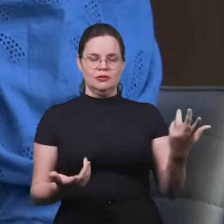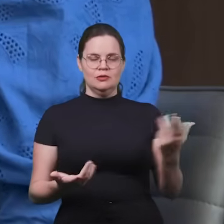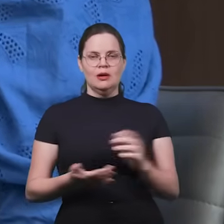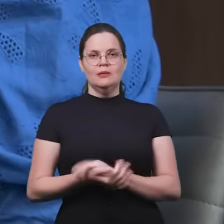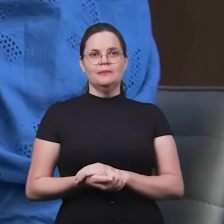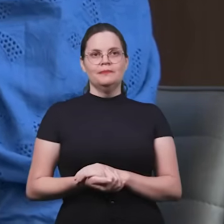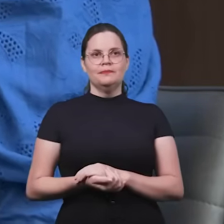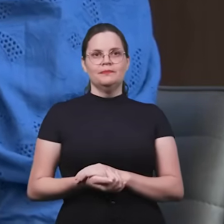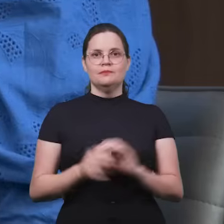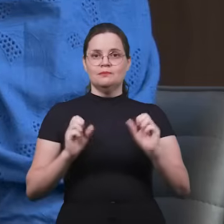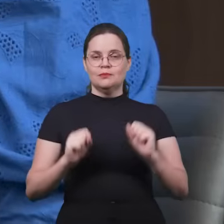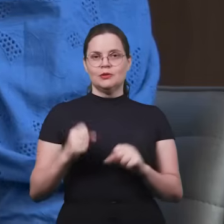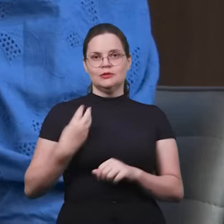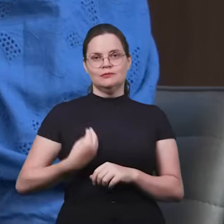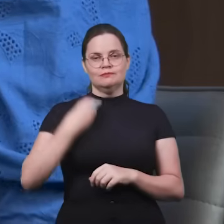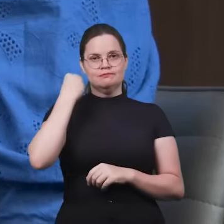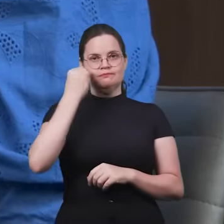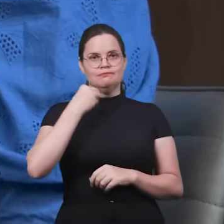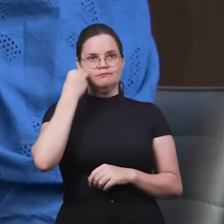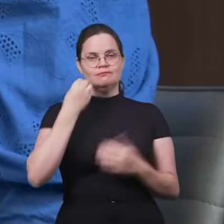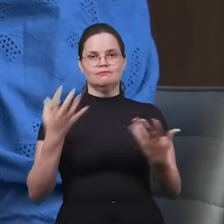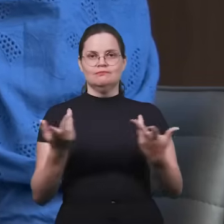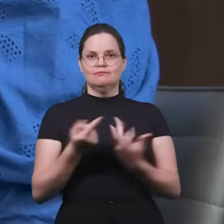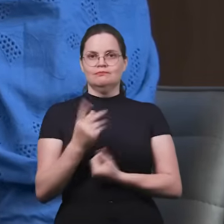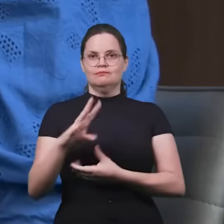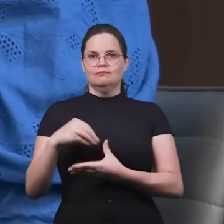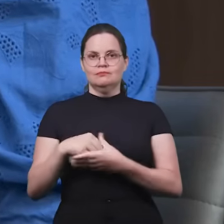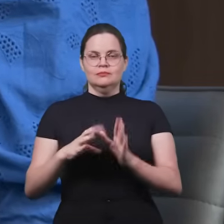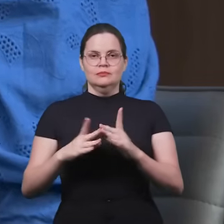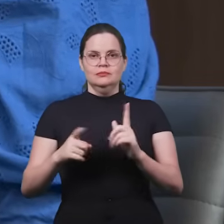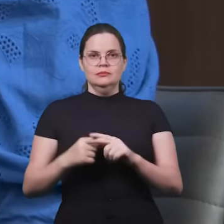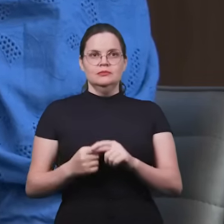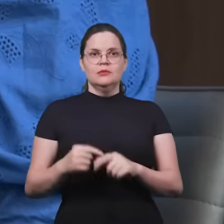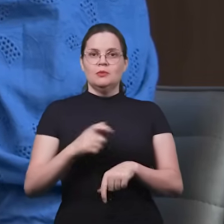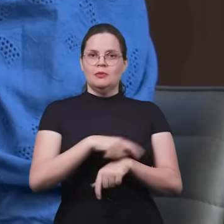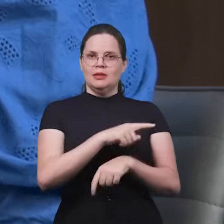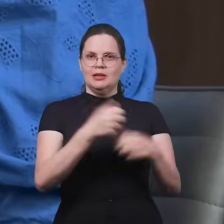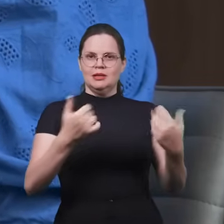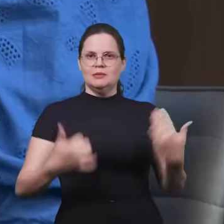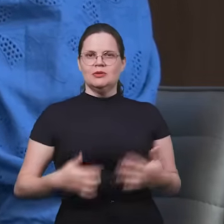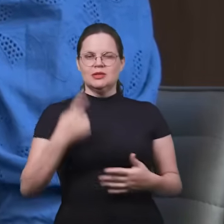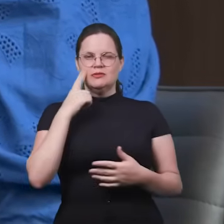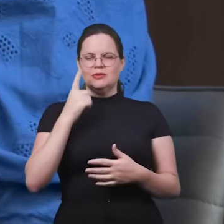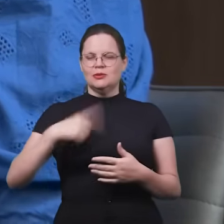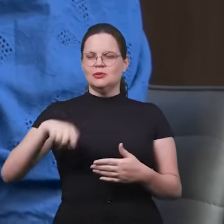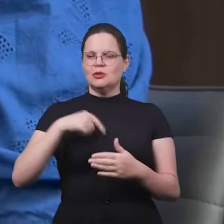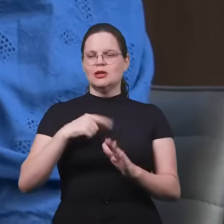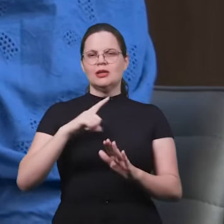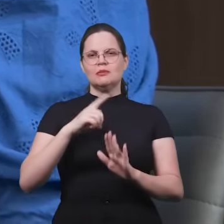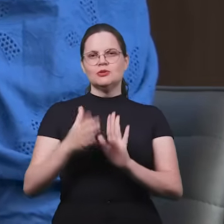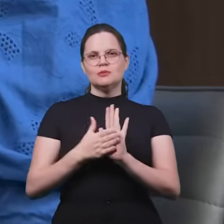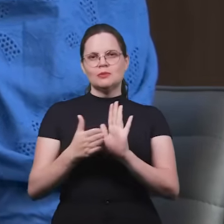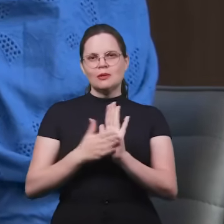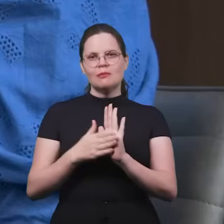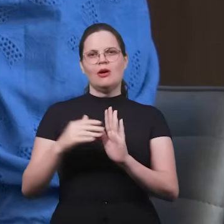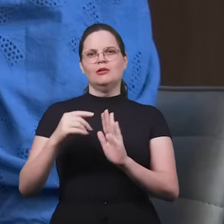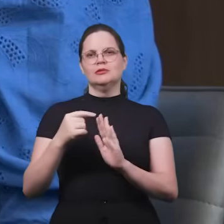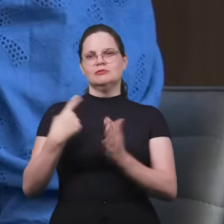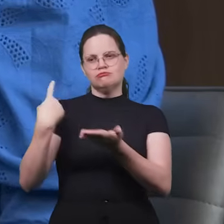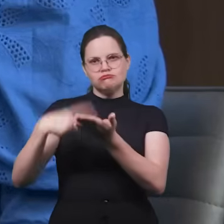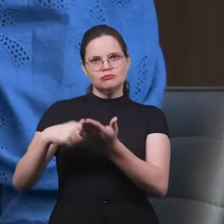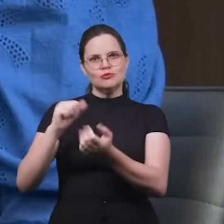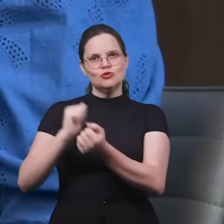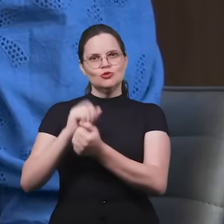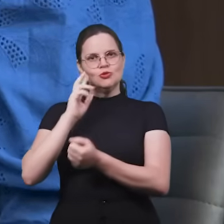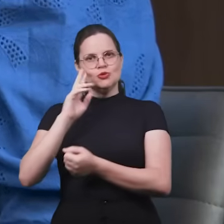como Isabel, pode viver essa experiência na igreja. Em um momento, Isabel fala assim, quando a gente está com um propósito, ou quando a gente